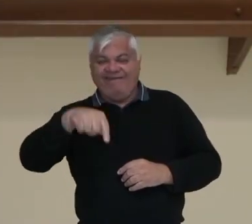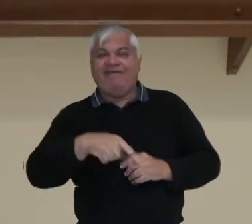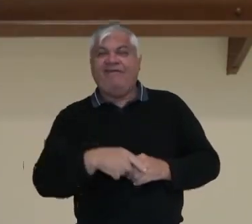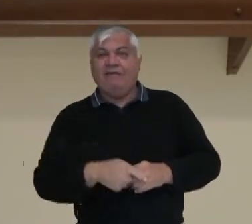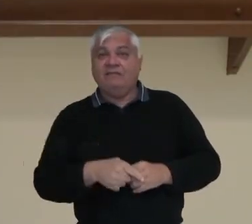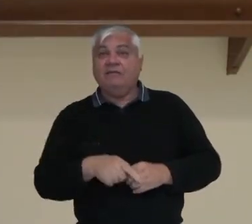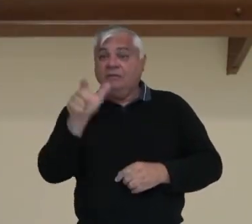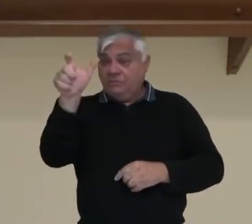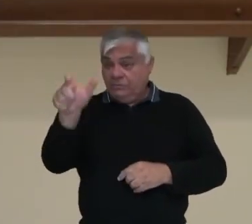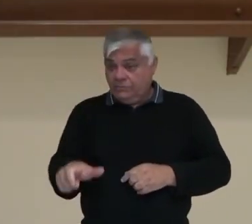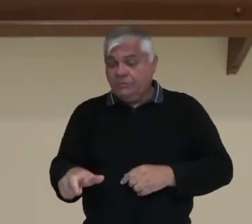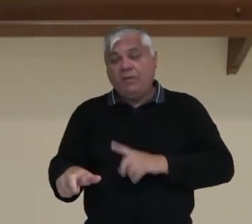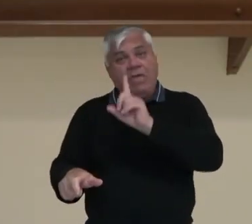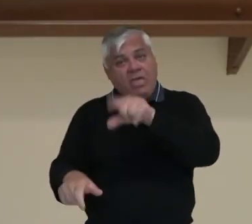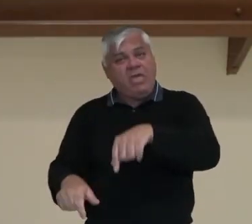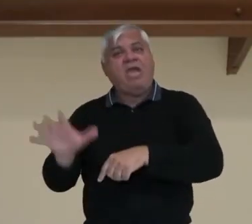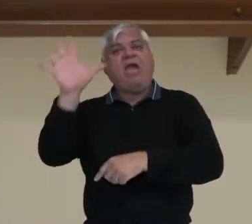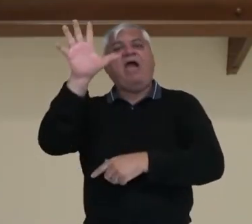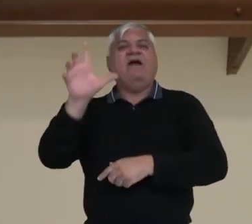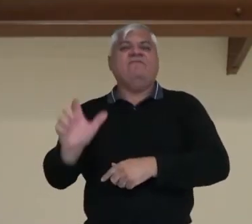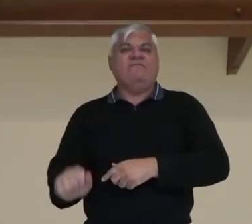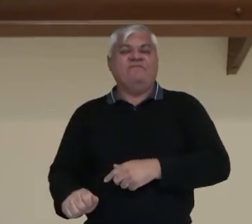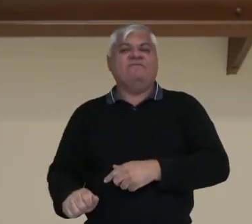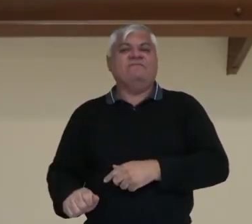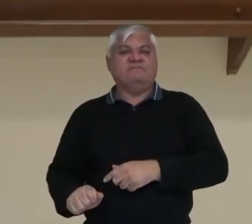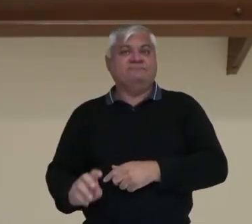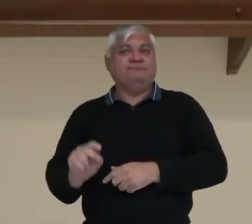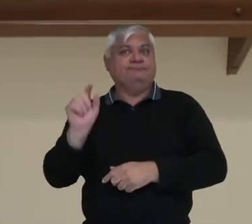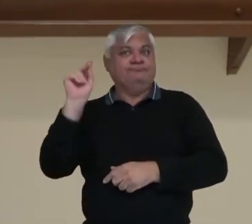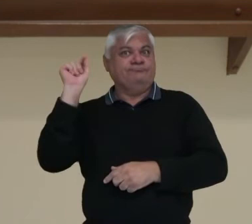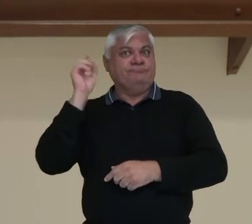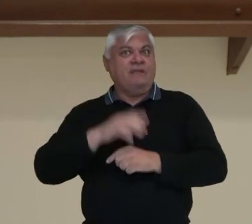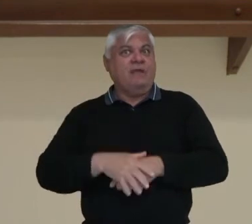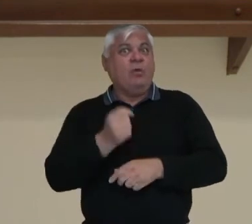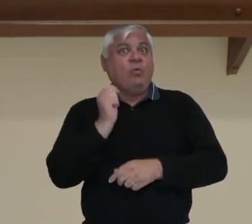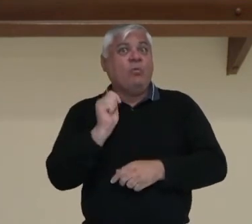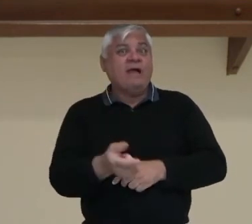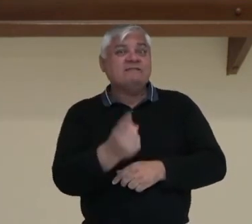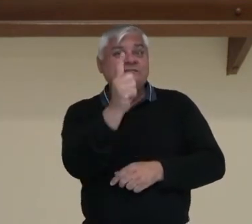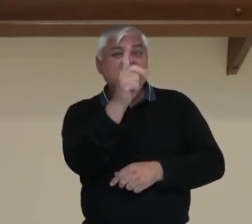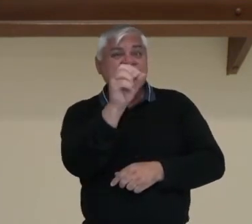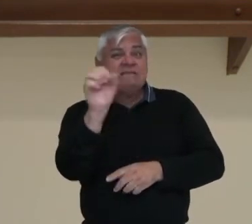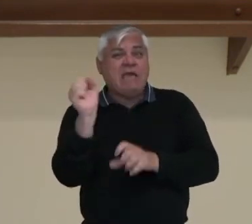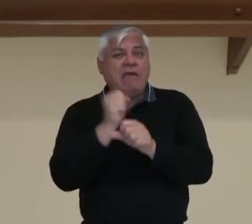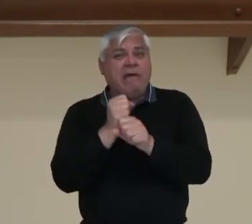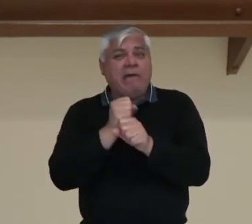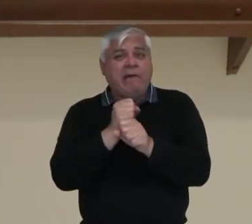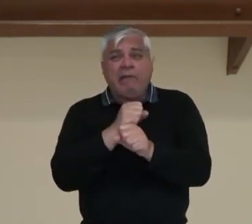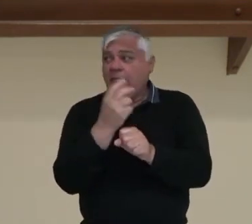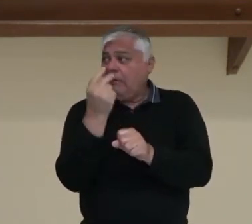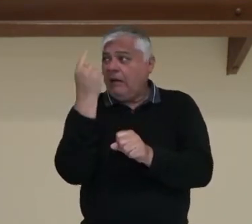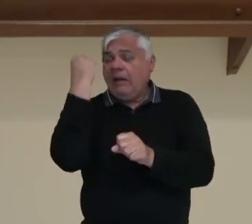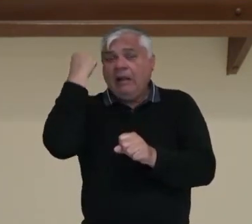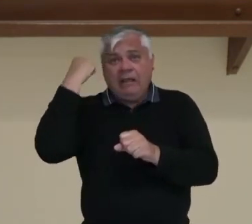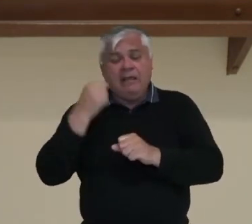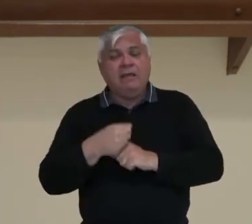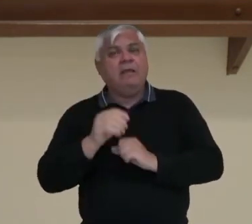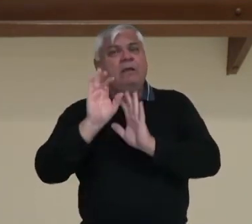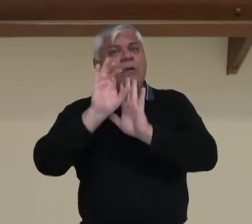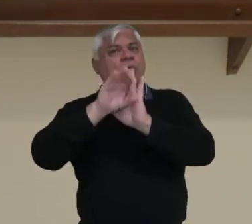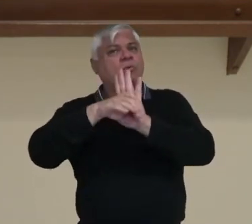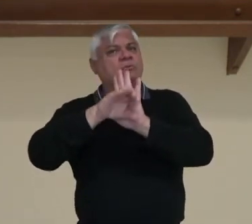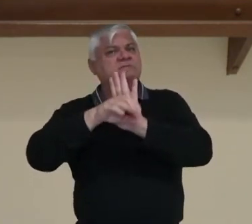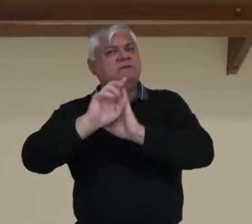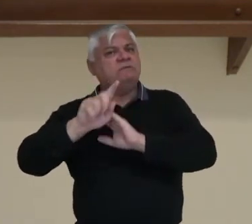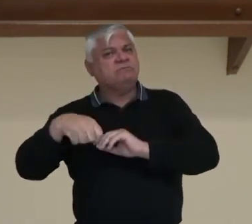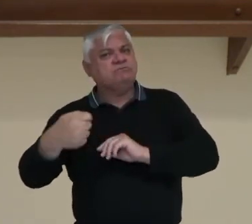está falando de quase um século atrás. Então, existe um conceito diferente do